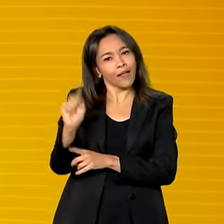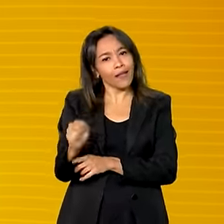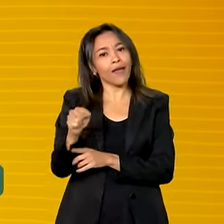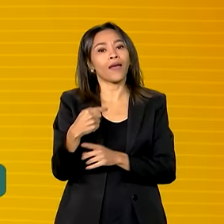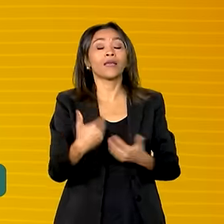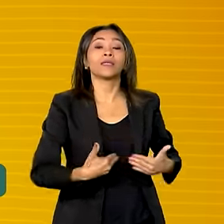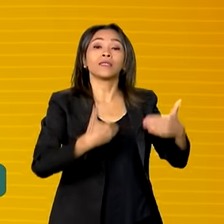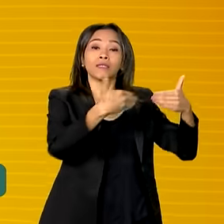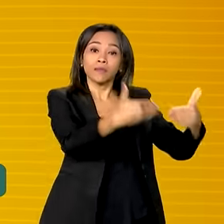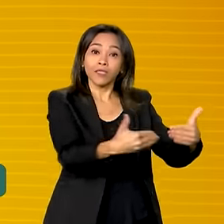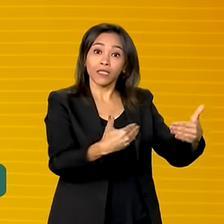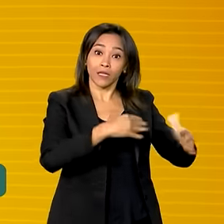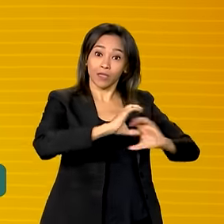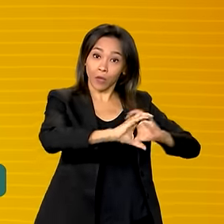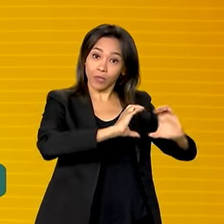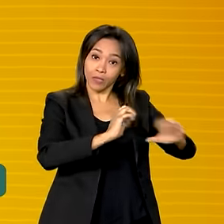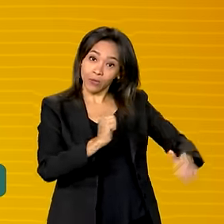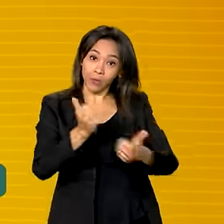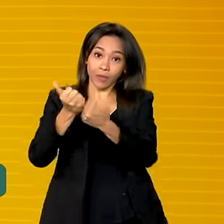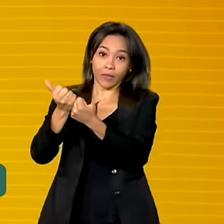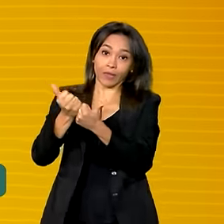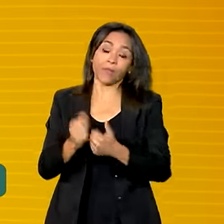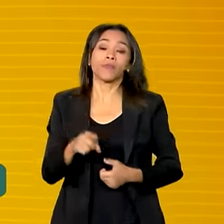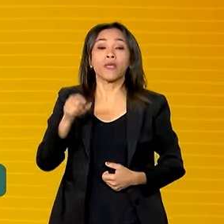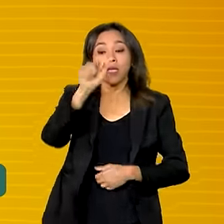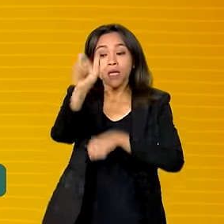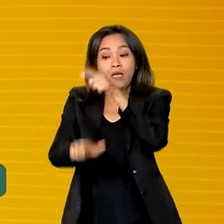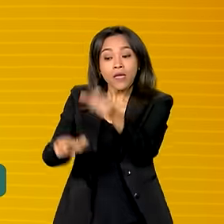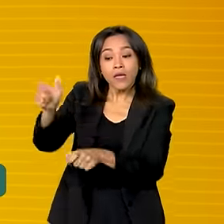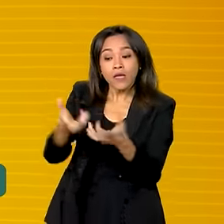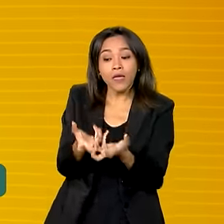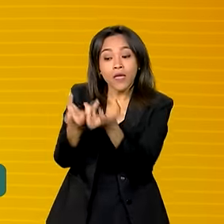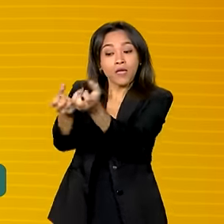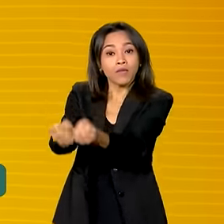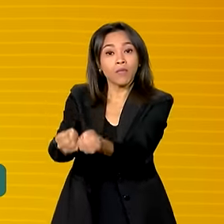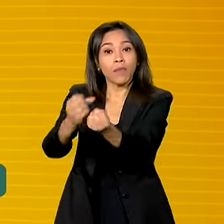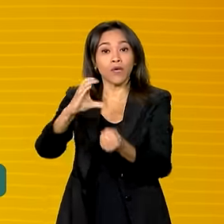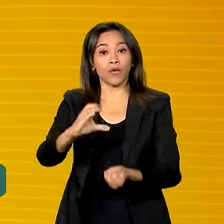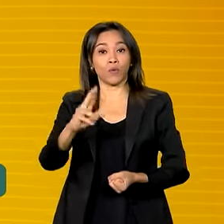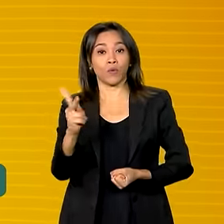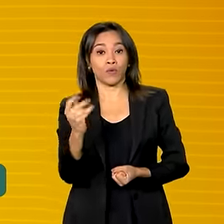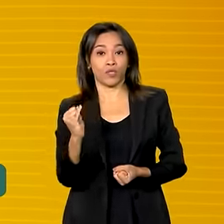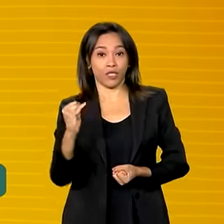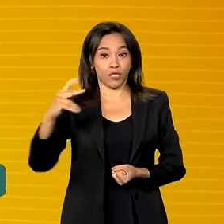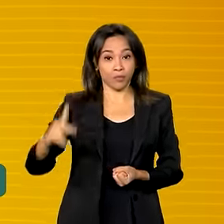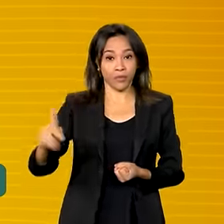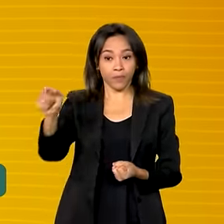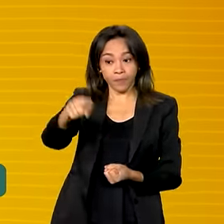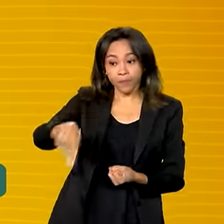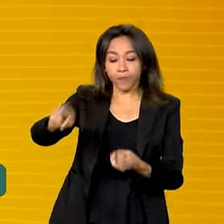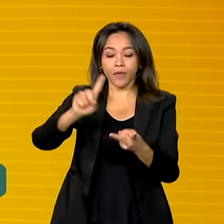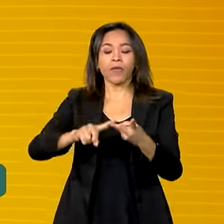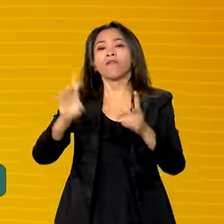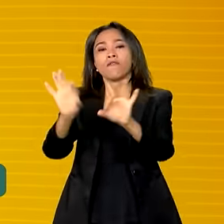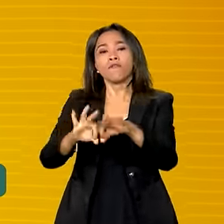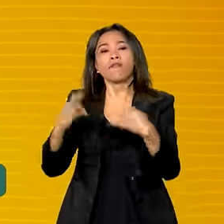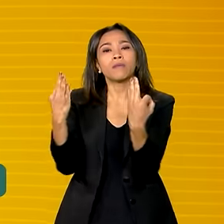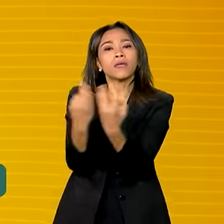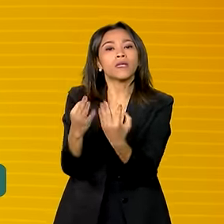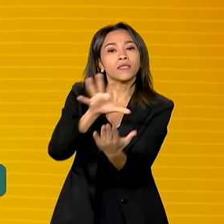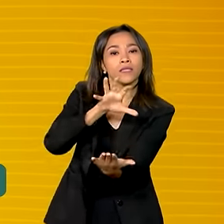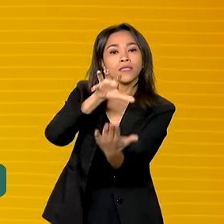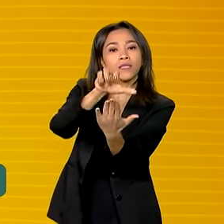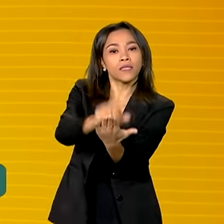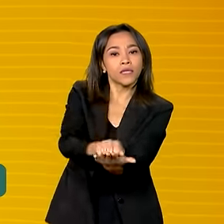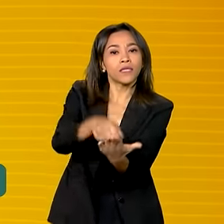das Comunicações. Os estudantes beneficiados são da rede pública de ensino, integrantes de famílias inscritas no